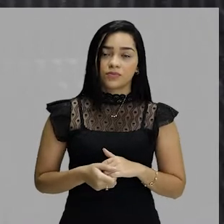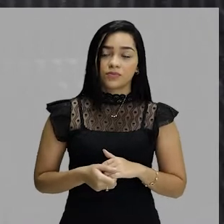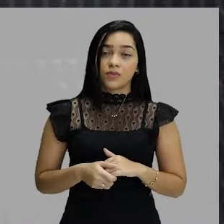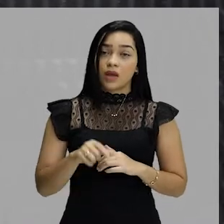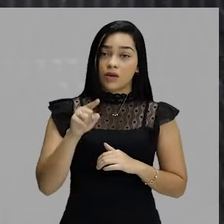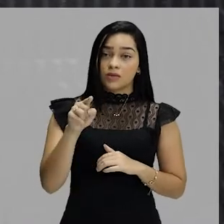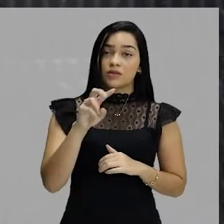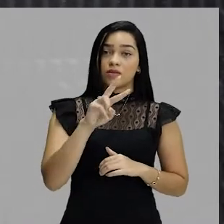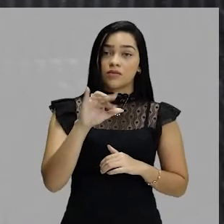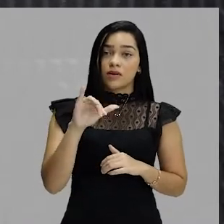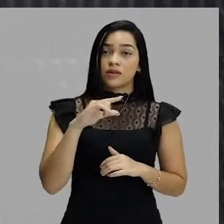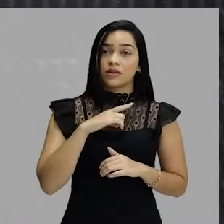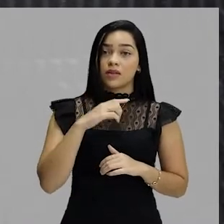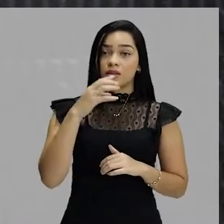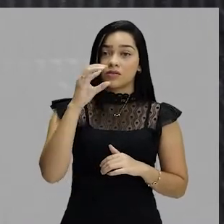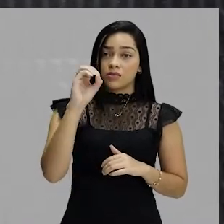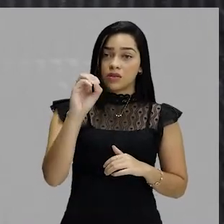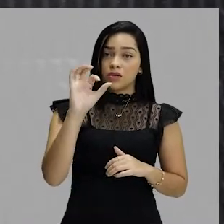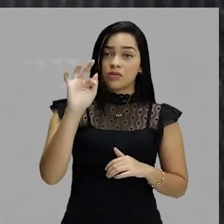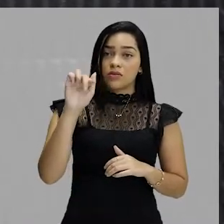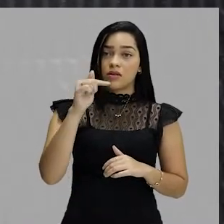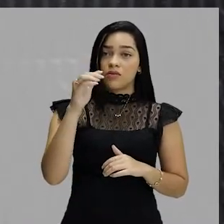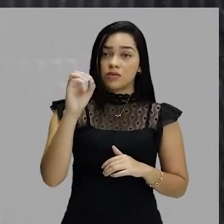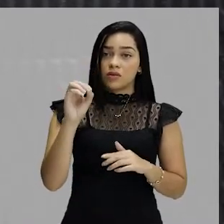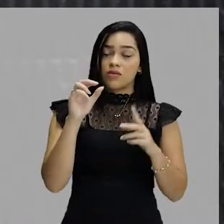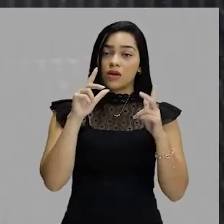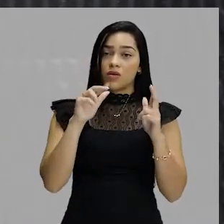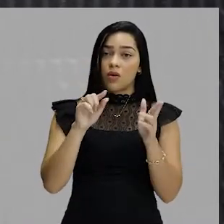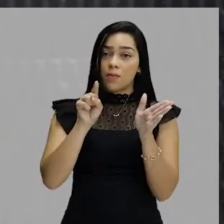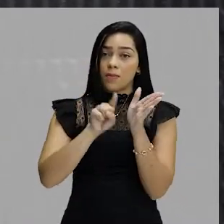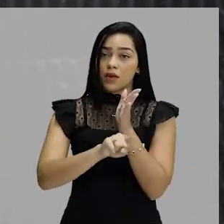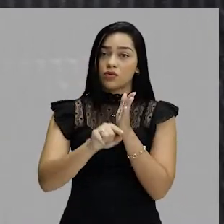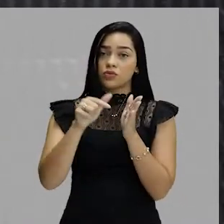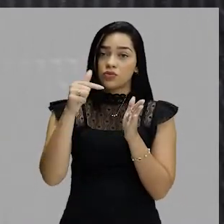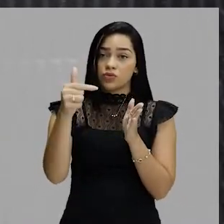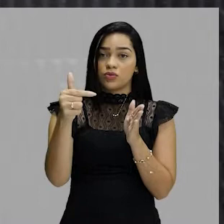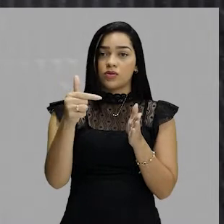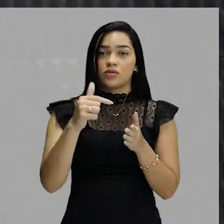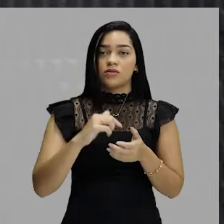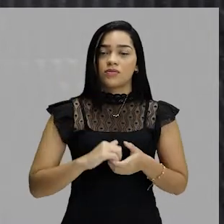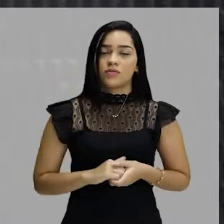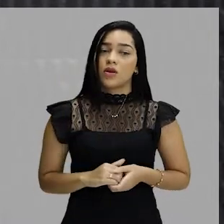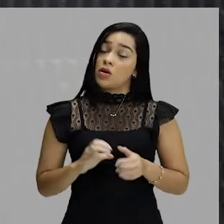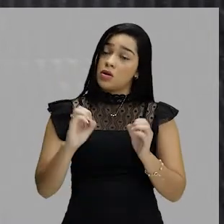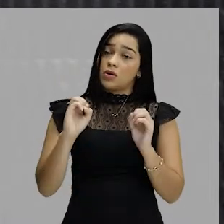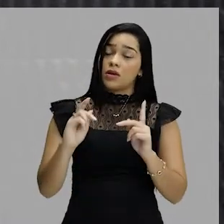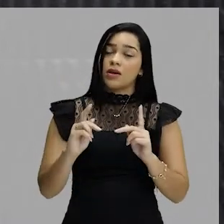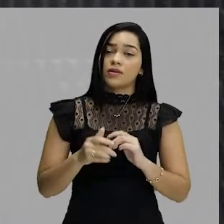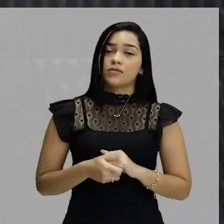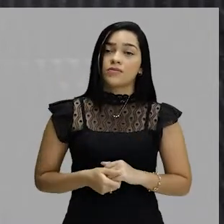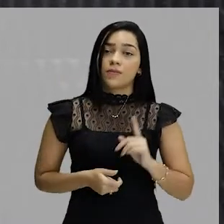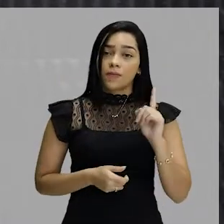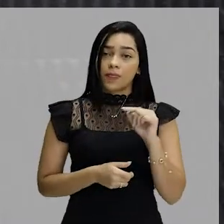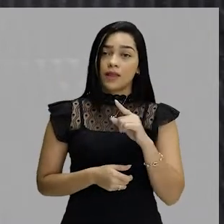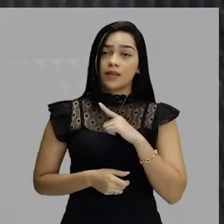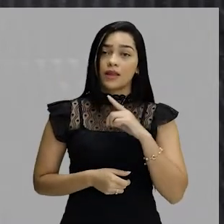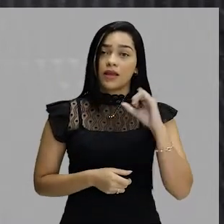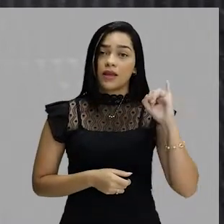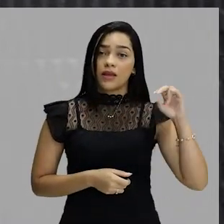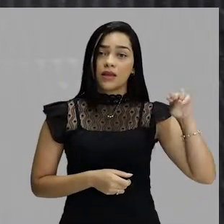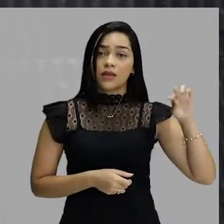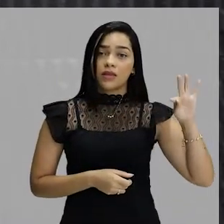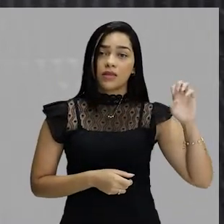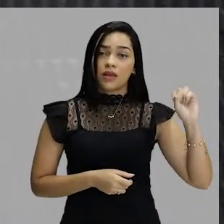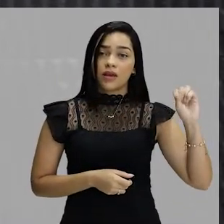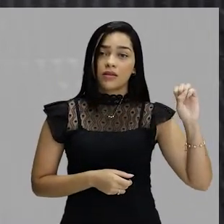Aí você vai encontrar que o zero da função é igual a menos 2. Beleza? É o ponto de interseção com